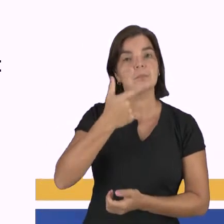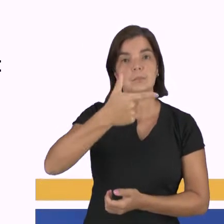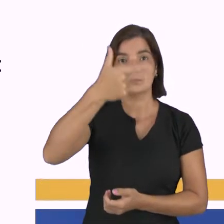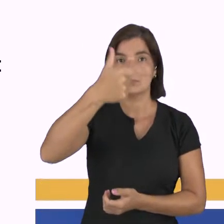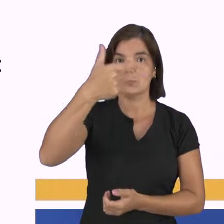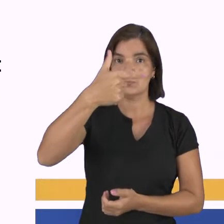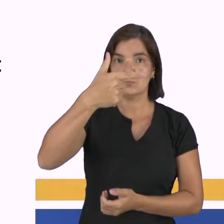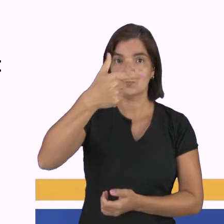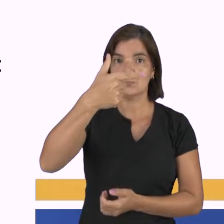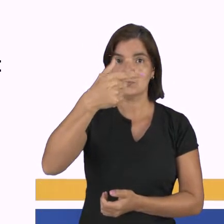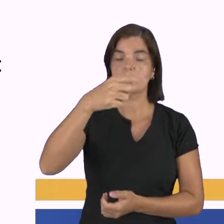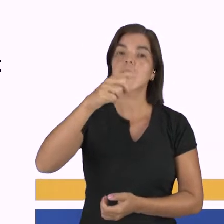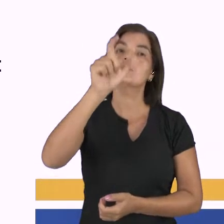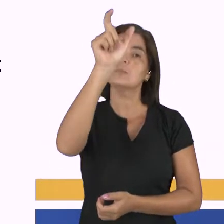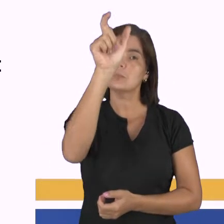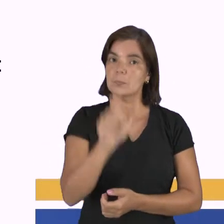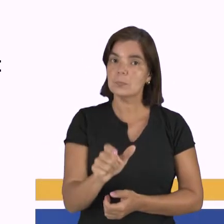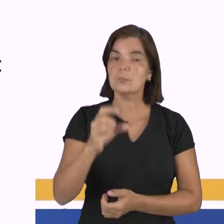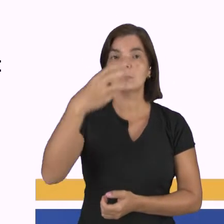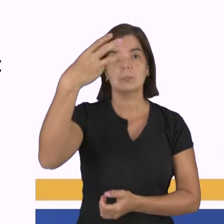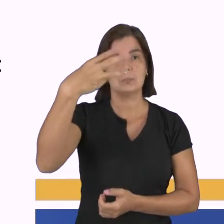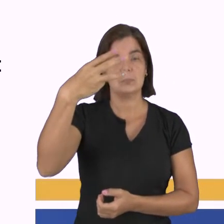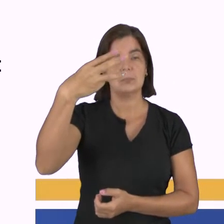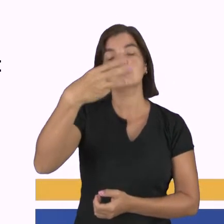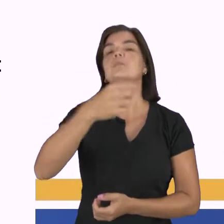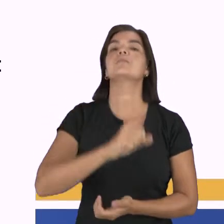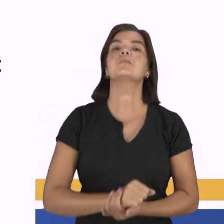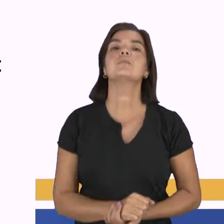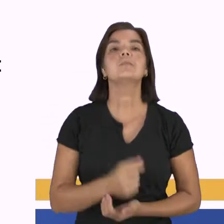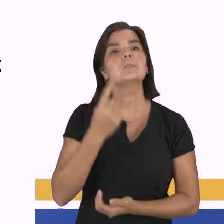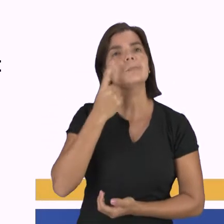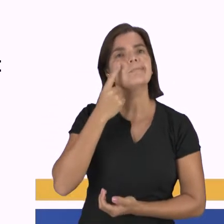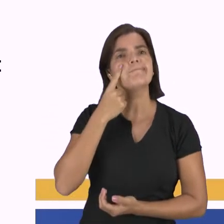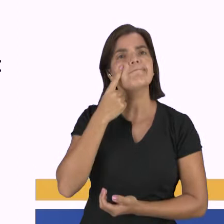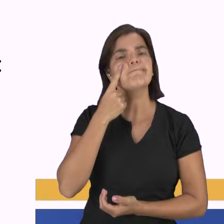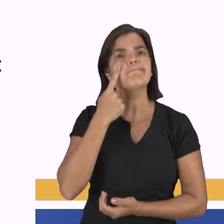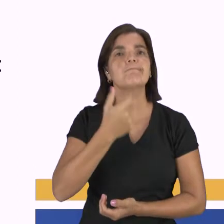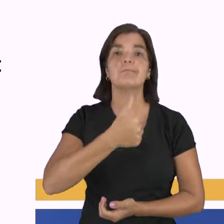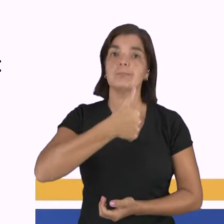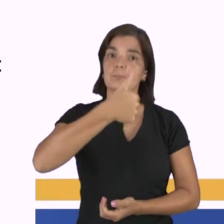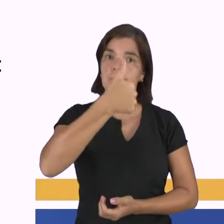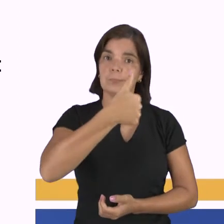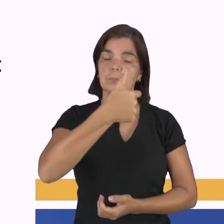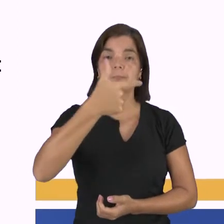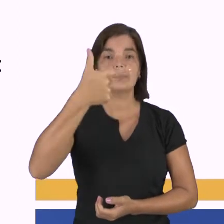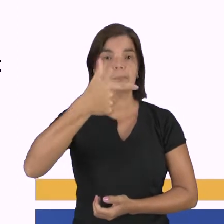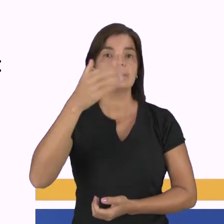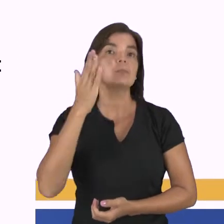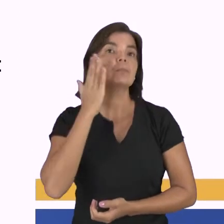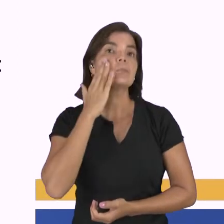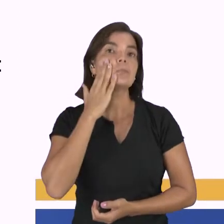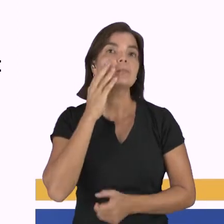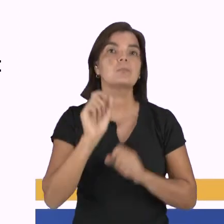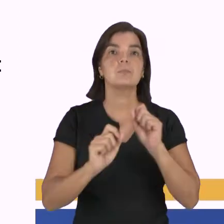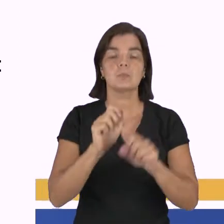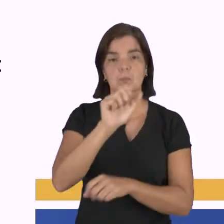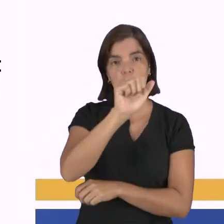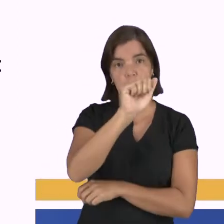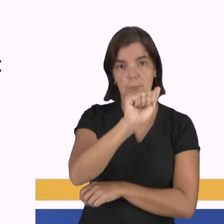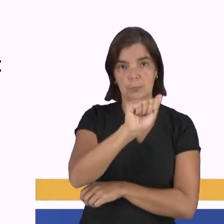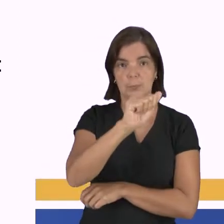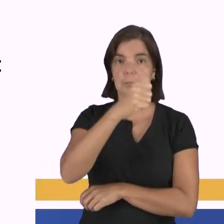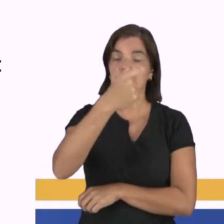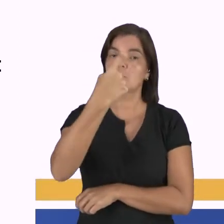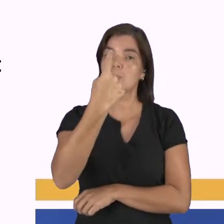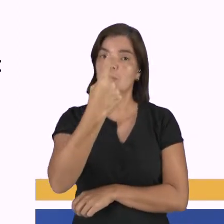na segunda linha e terceira coluna tá E também a observar o momento um do segundo dia nós queremos aqui o elemento a